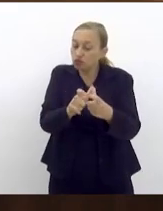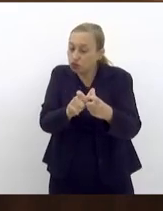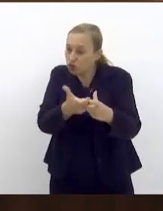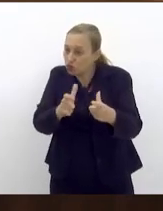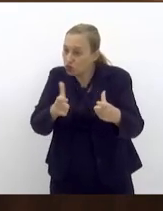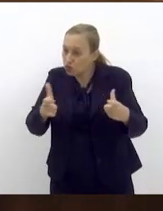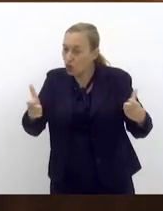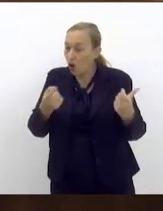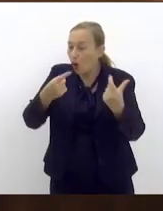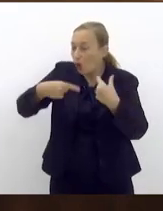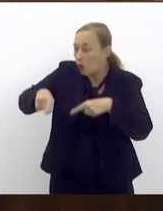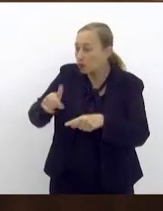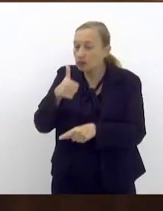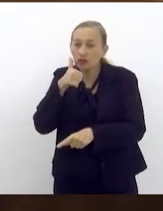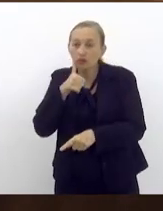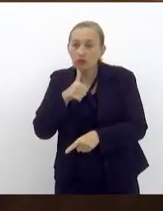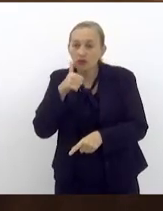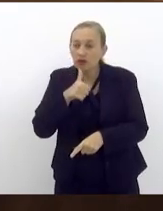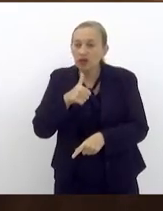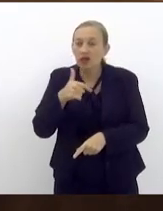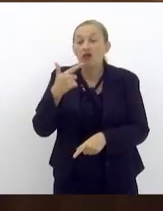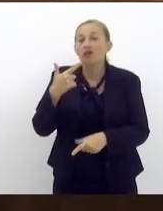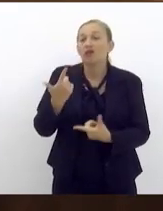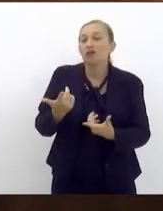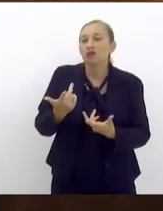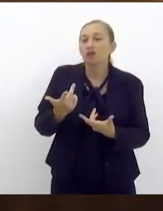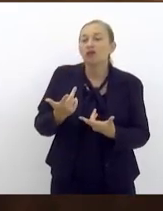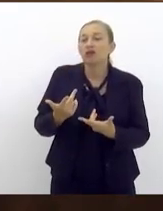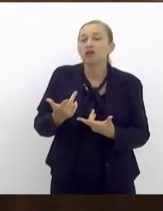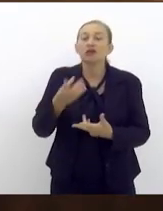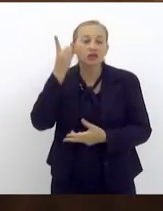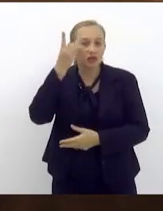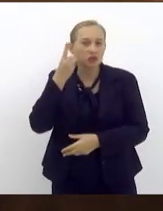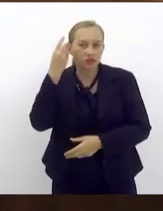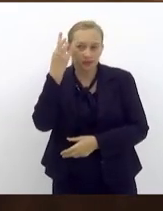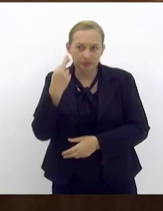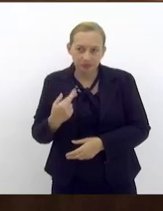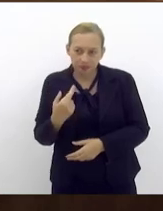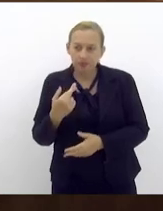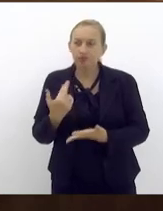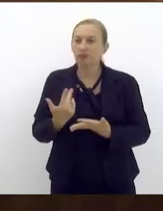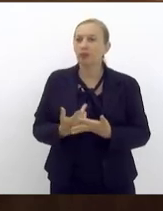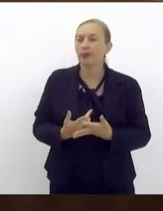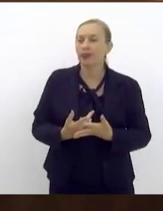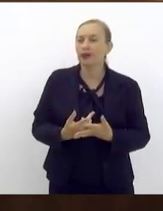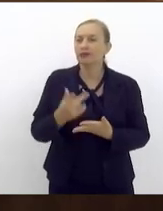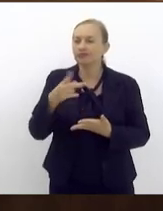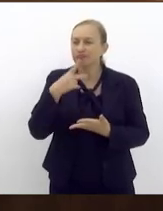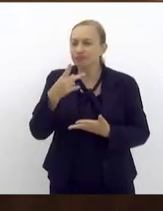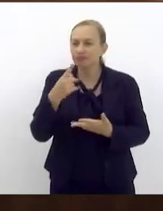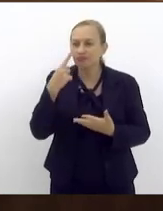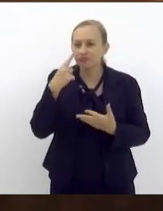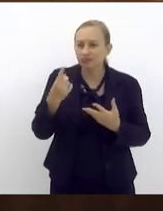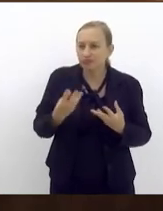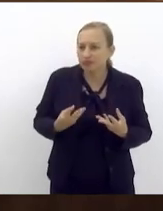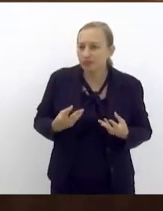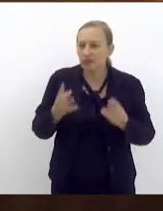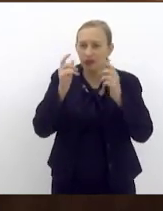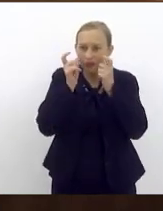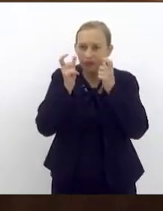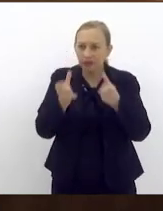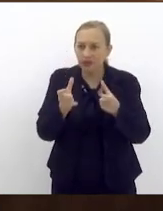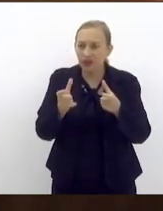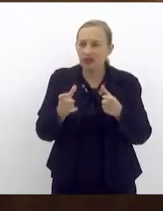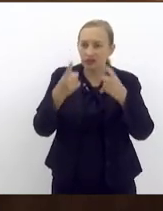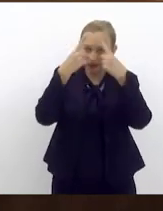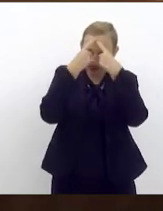contra a mulher é assiste muita razão a deputada Renata quando ela traz um olhar mais atento à